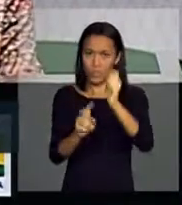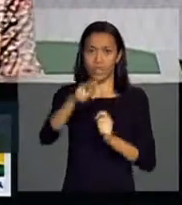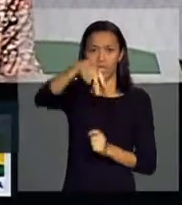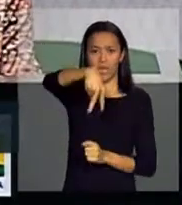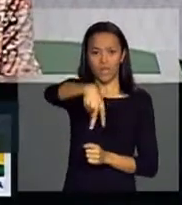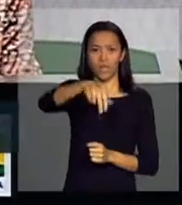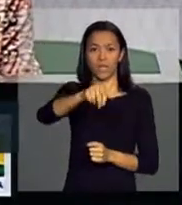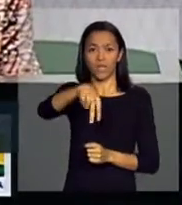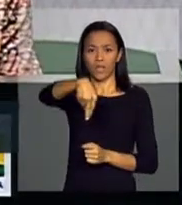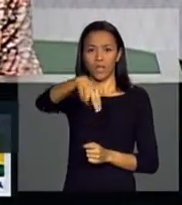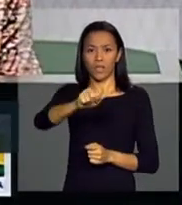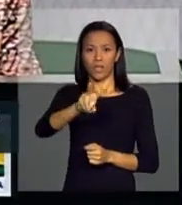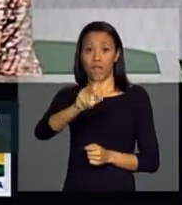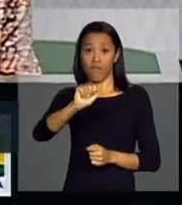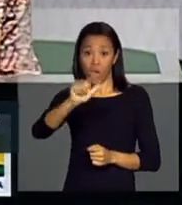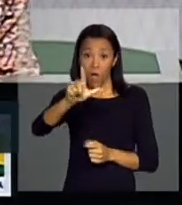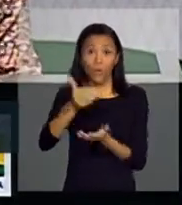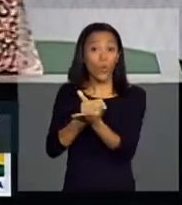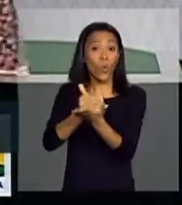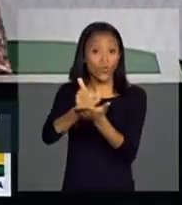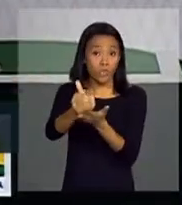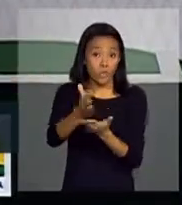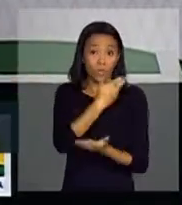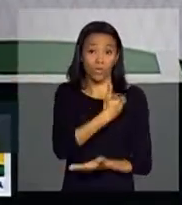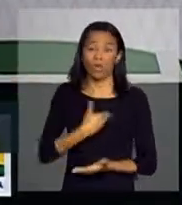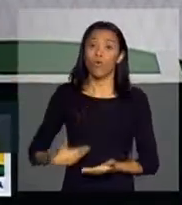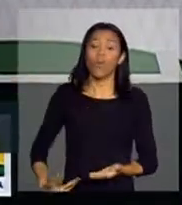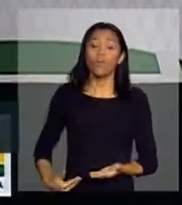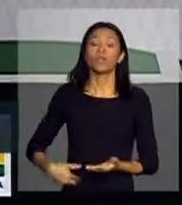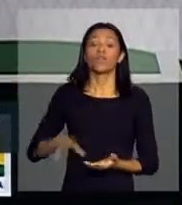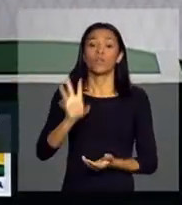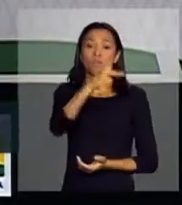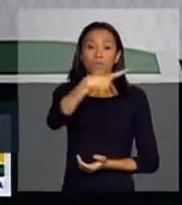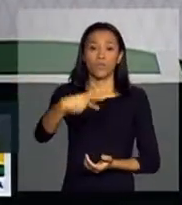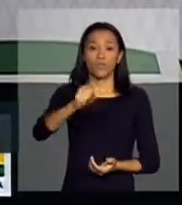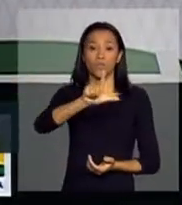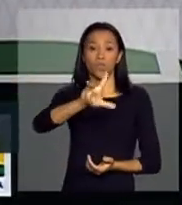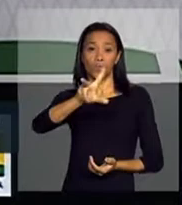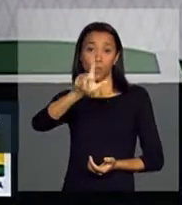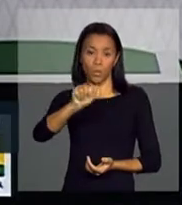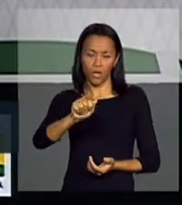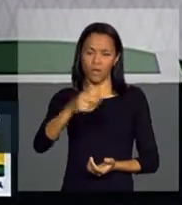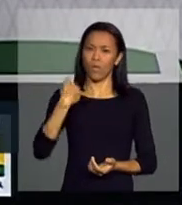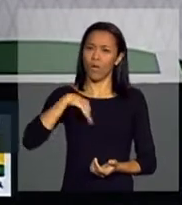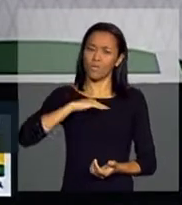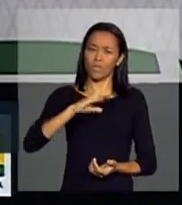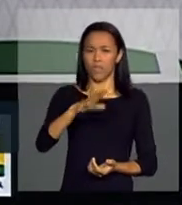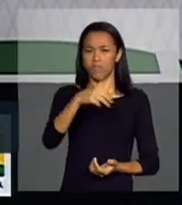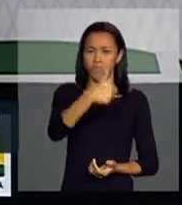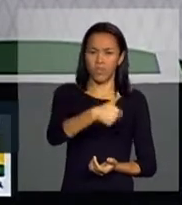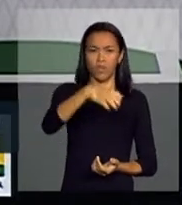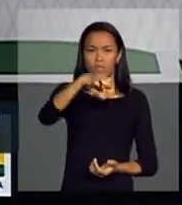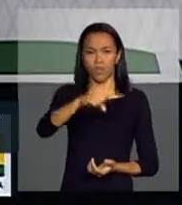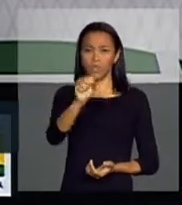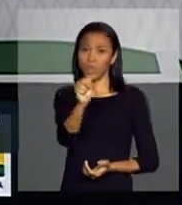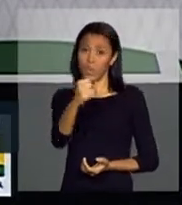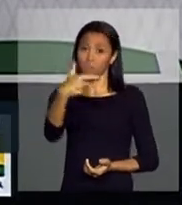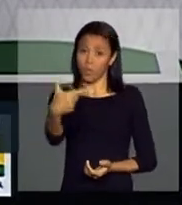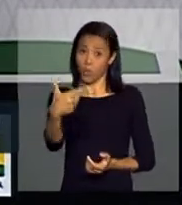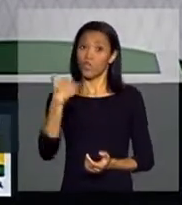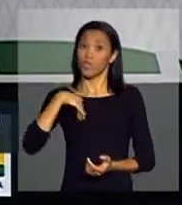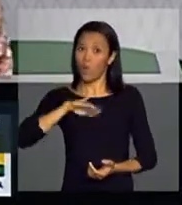no governo do presidente Lula nós até 1982 fomos